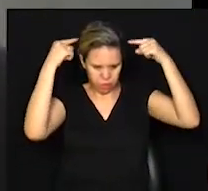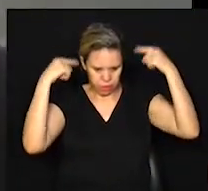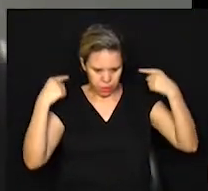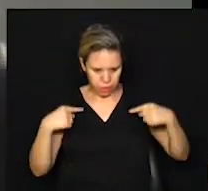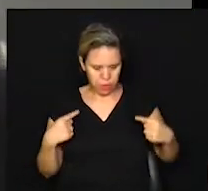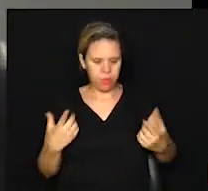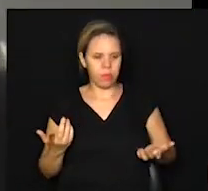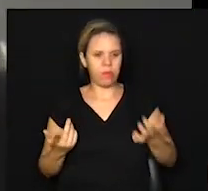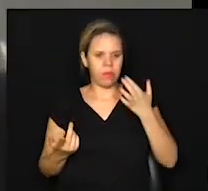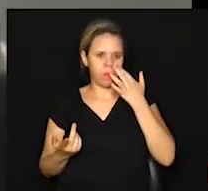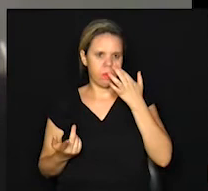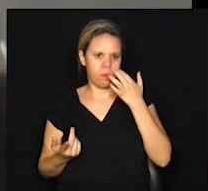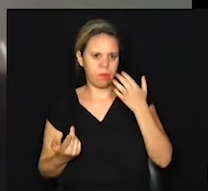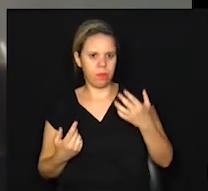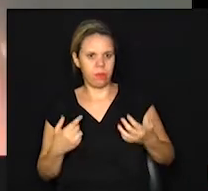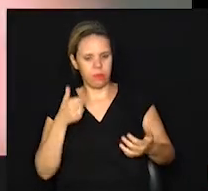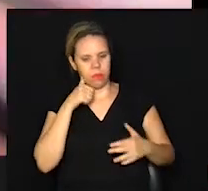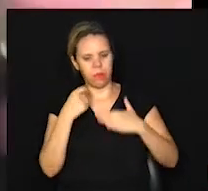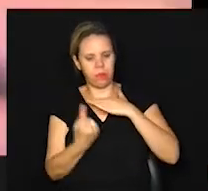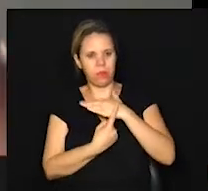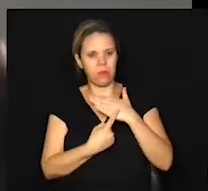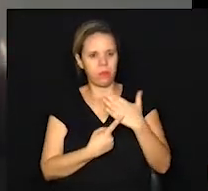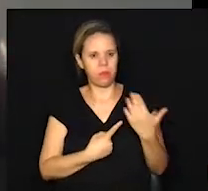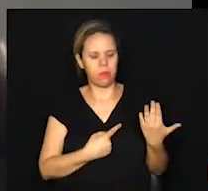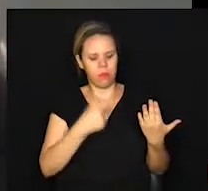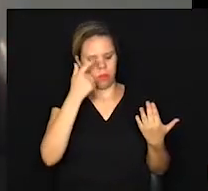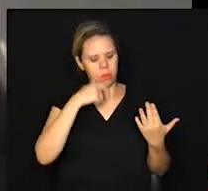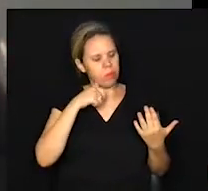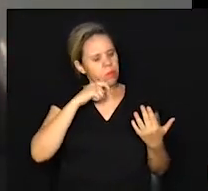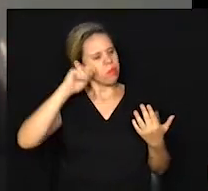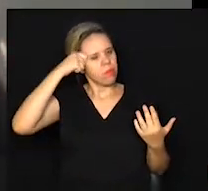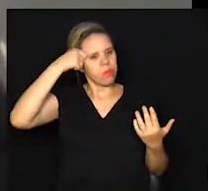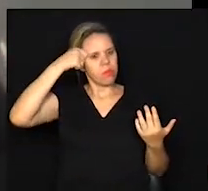exótico o fato da minha cliente ser negra.